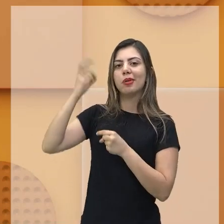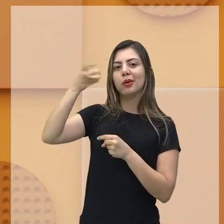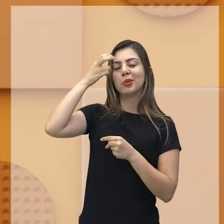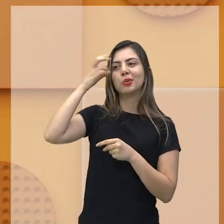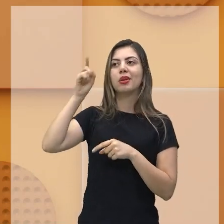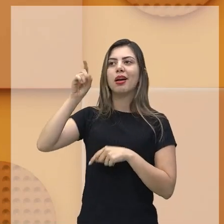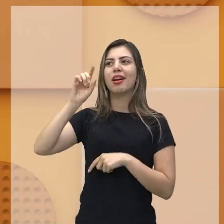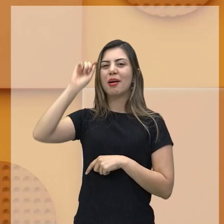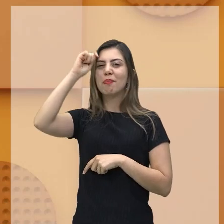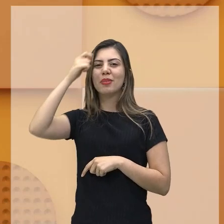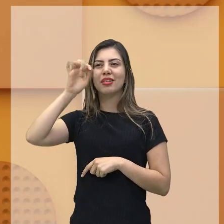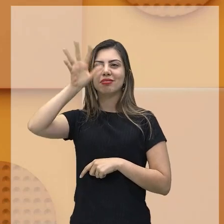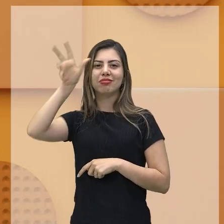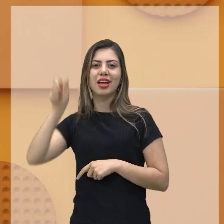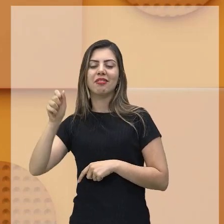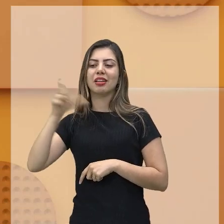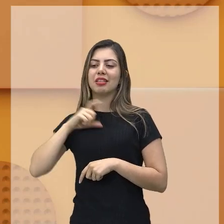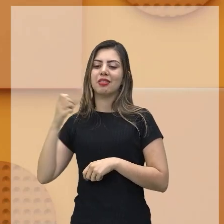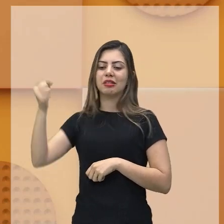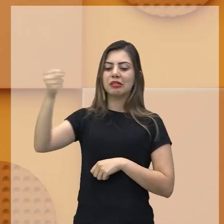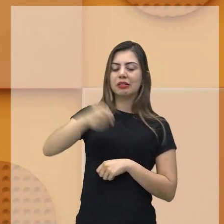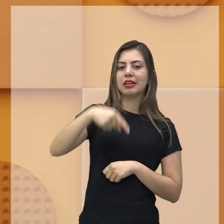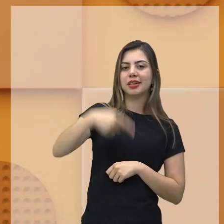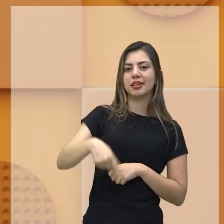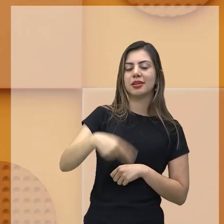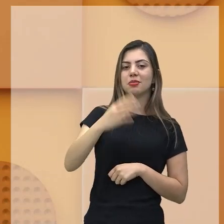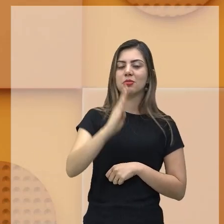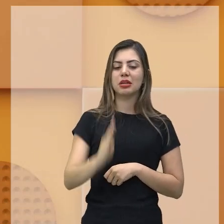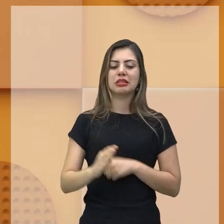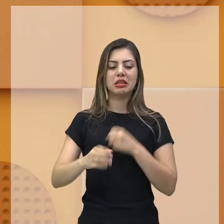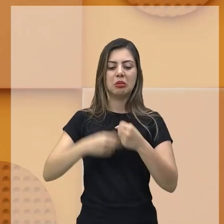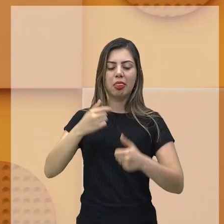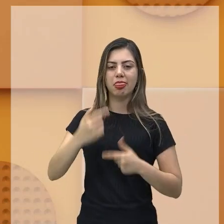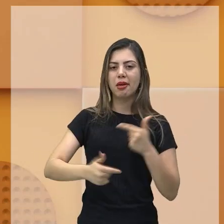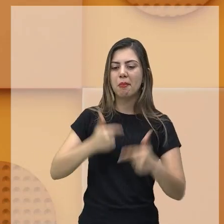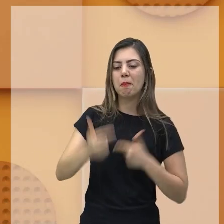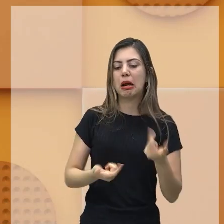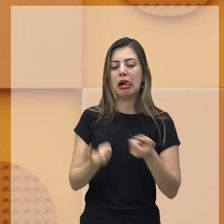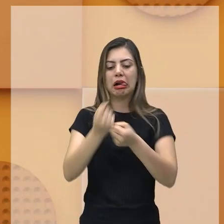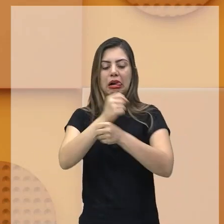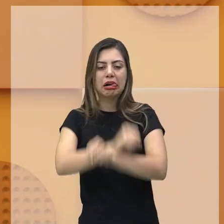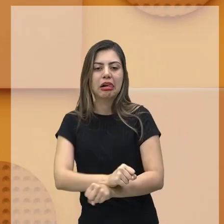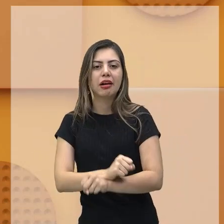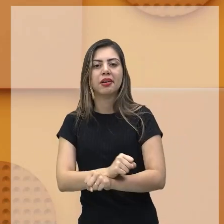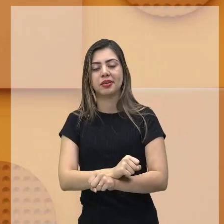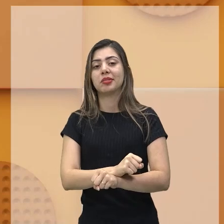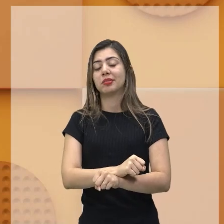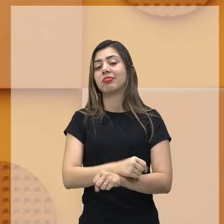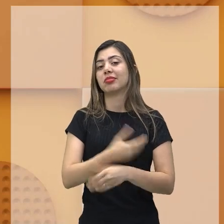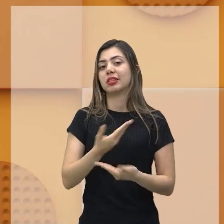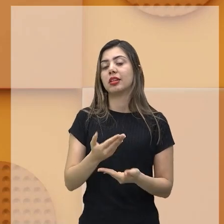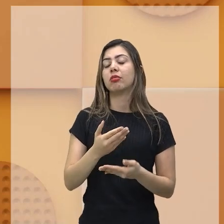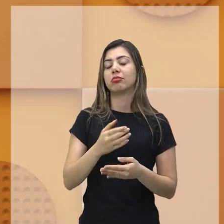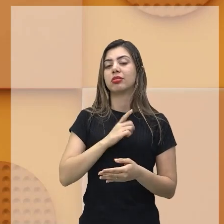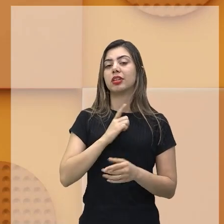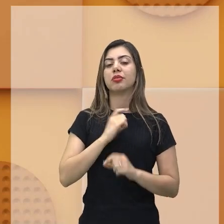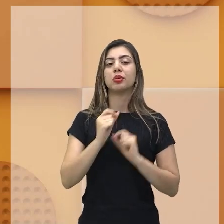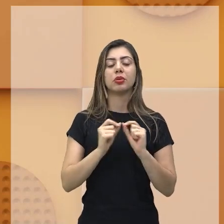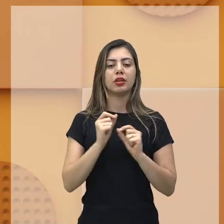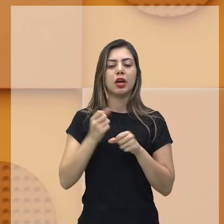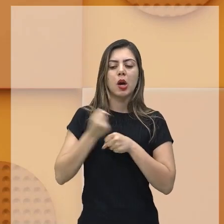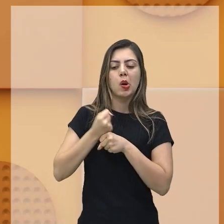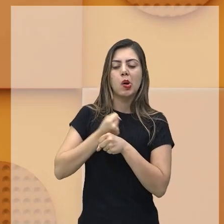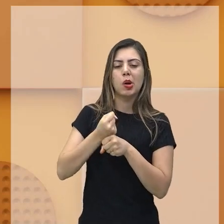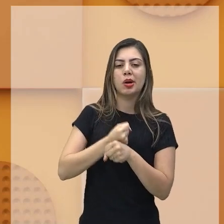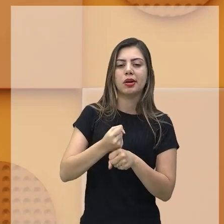serem escravizados e que durante séculos e séculos trabalhavam de forma escravizada e que, a partir do momento em que ele